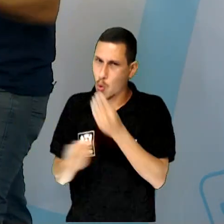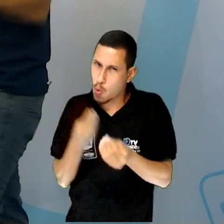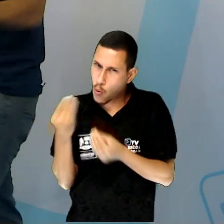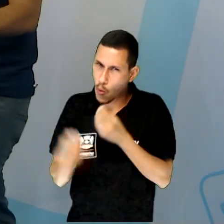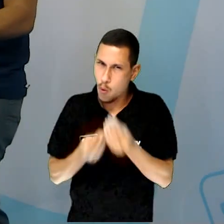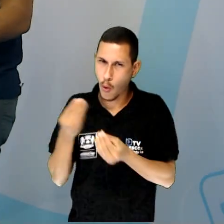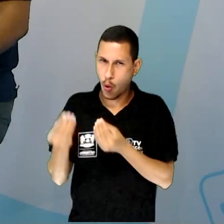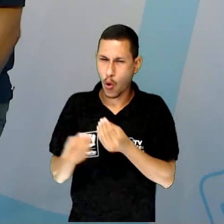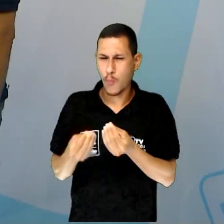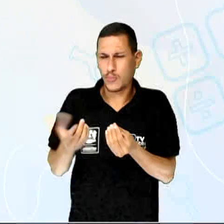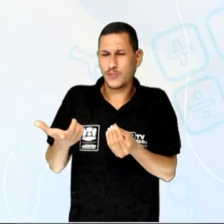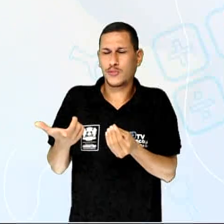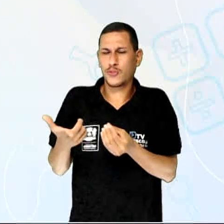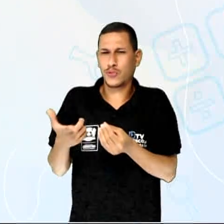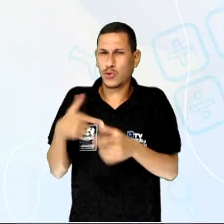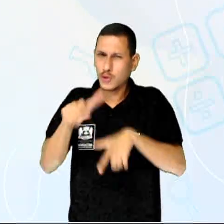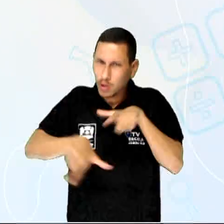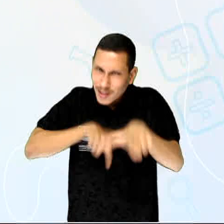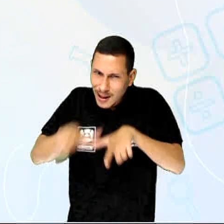da manufatura, né?